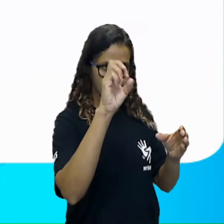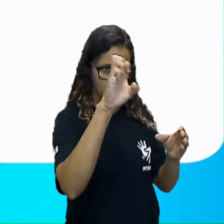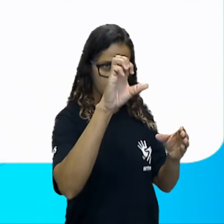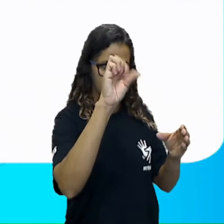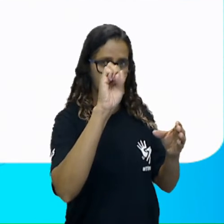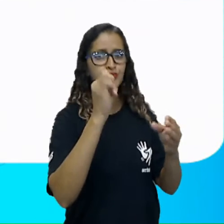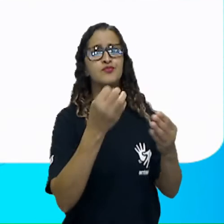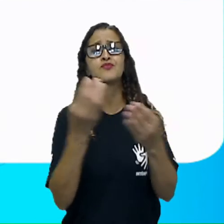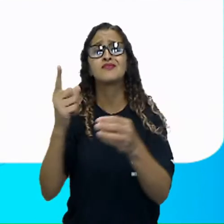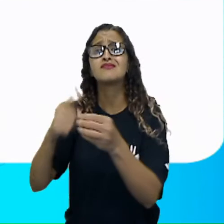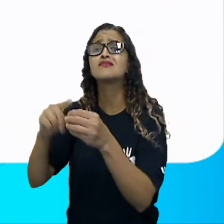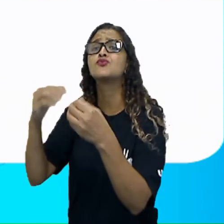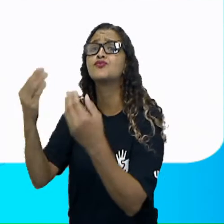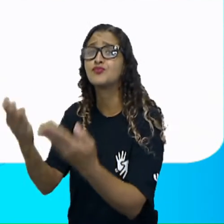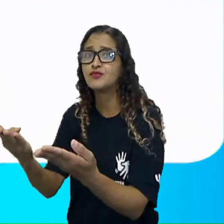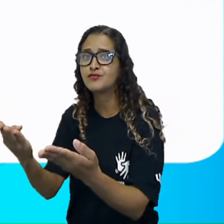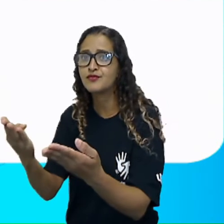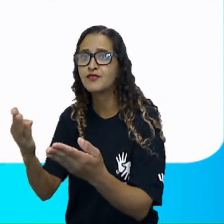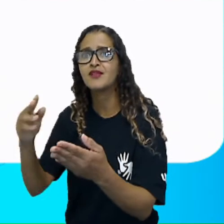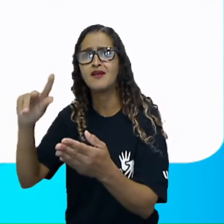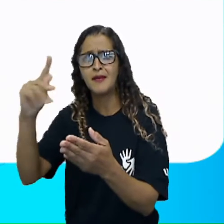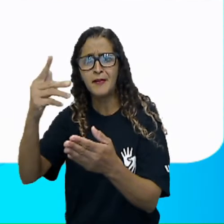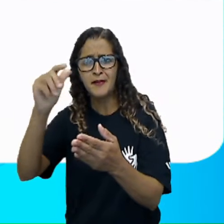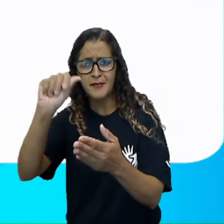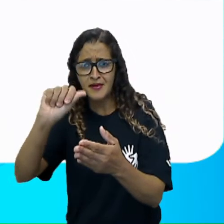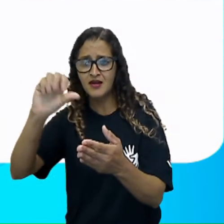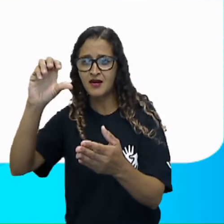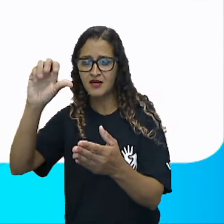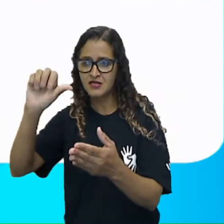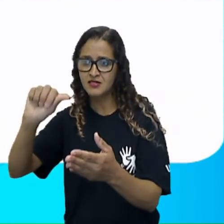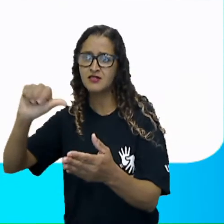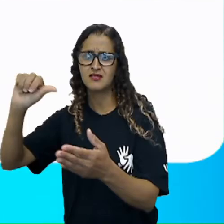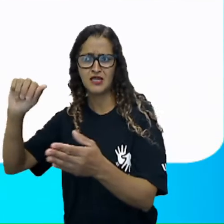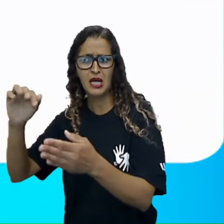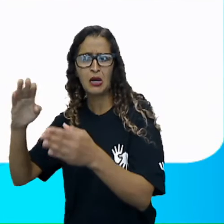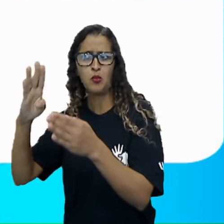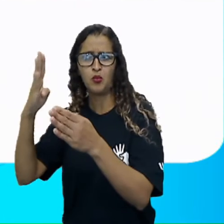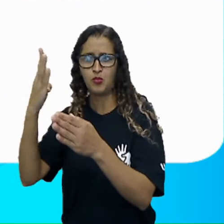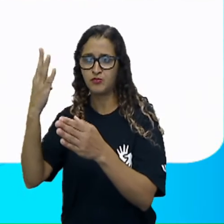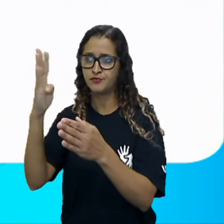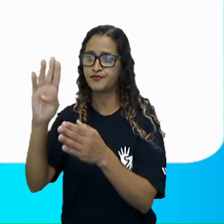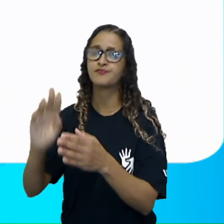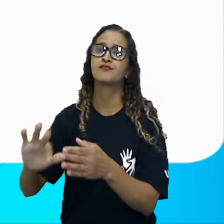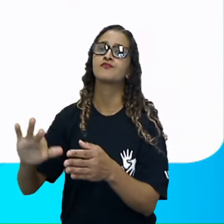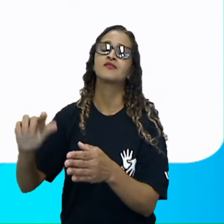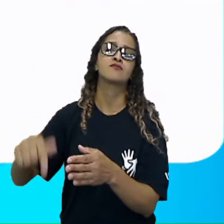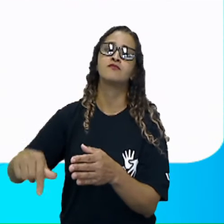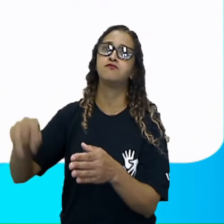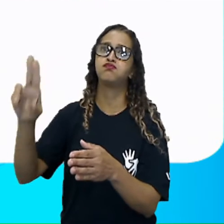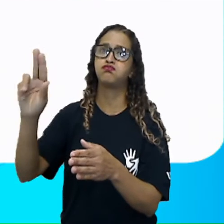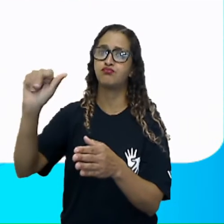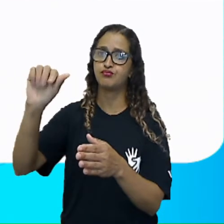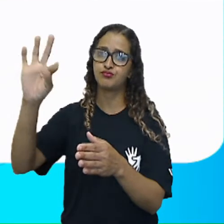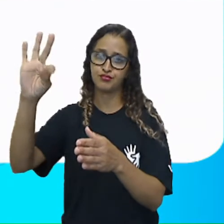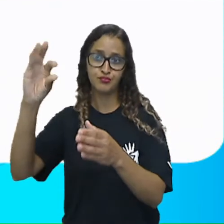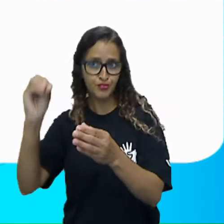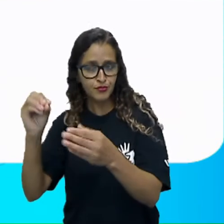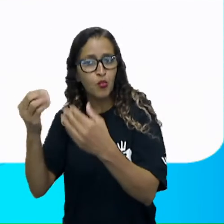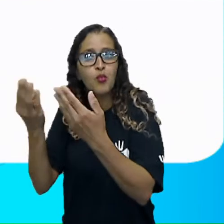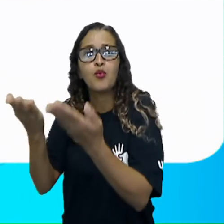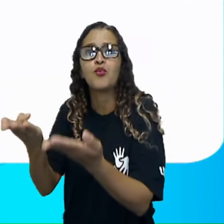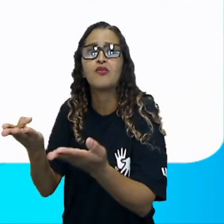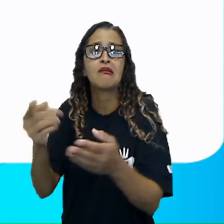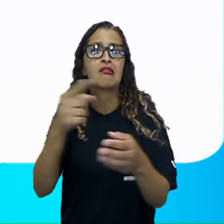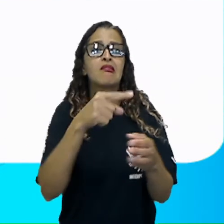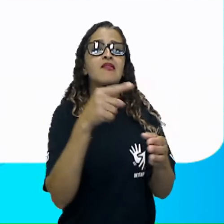essa? Passa 4. Pai, se a gente chegar em Passa 3,